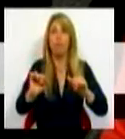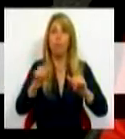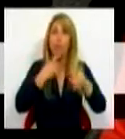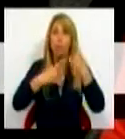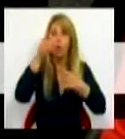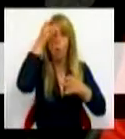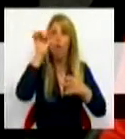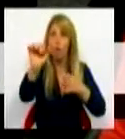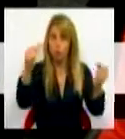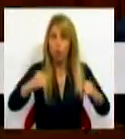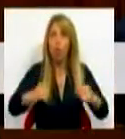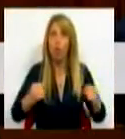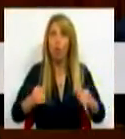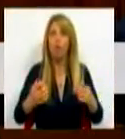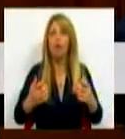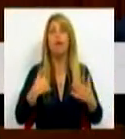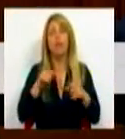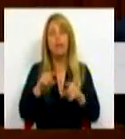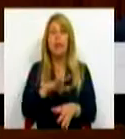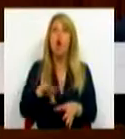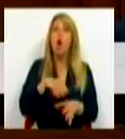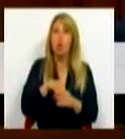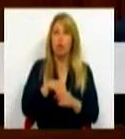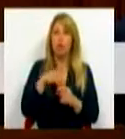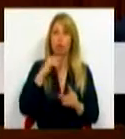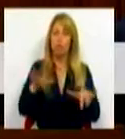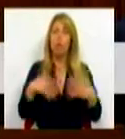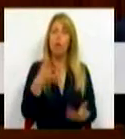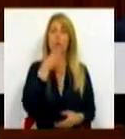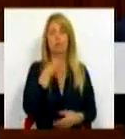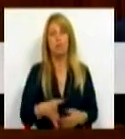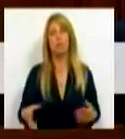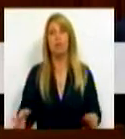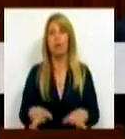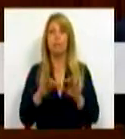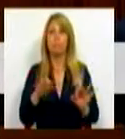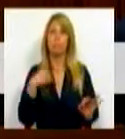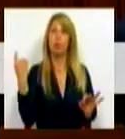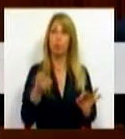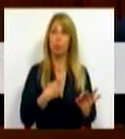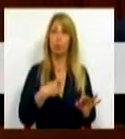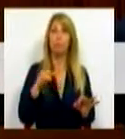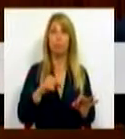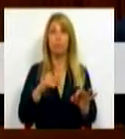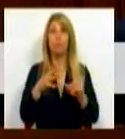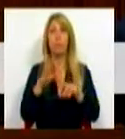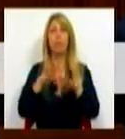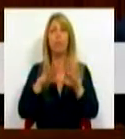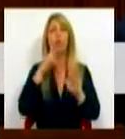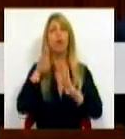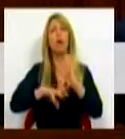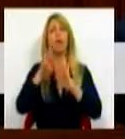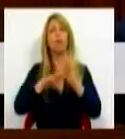afirmação. Nesse contexto, o que poderei dizer, e isso também era objeto de observação da nossa parte no âmbito do relatório de controle